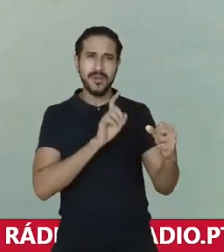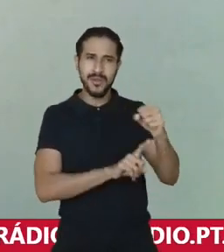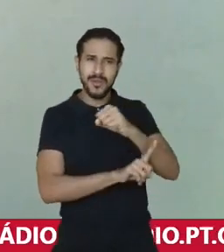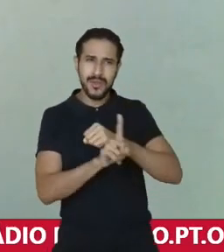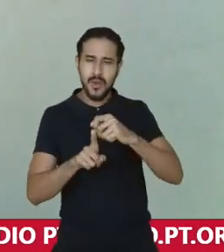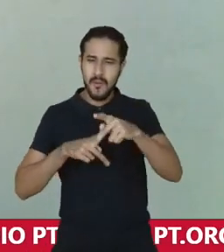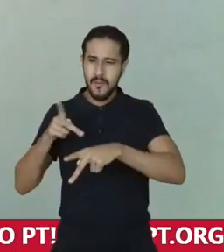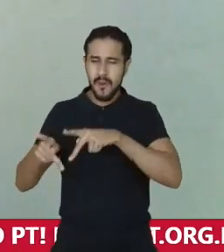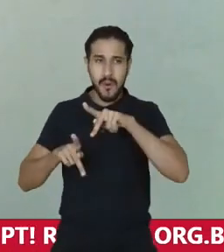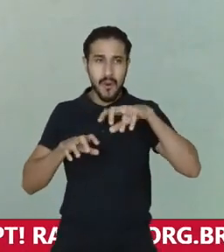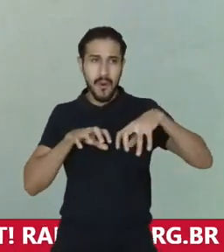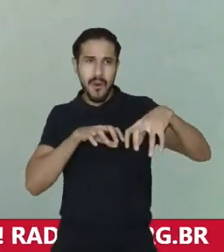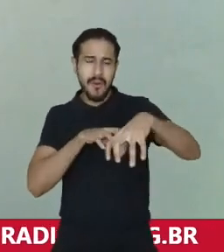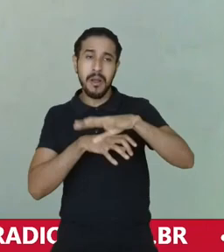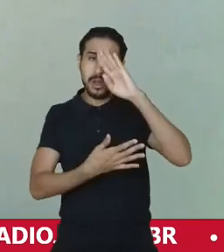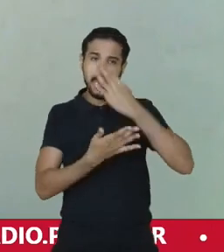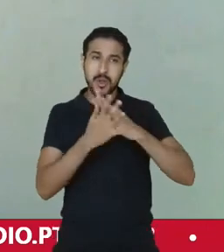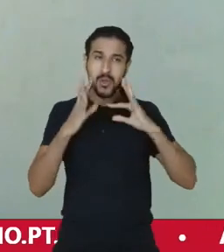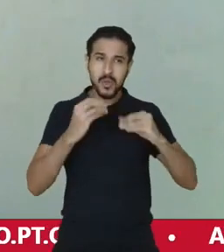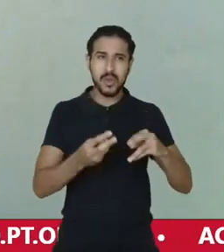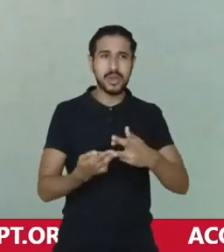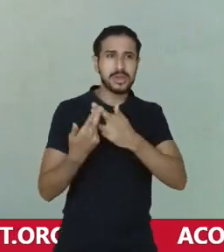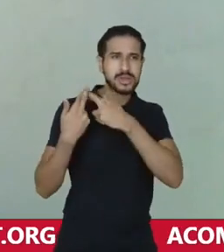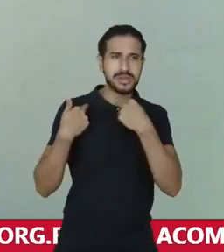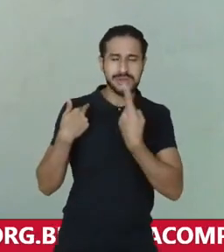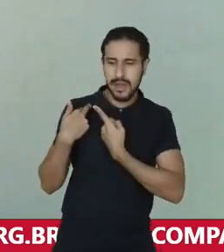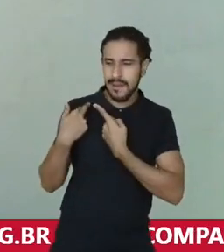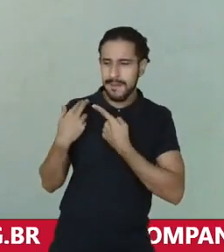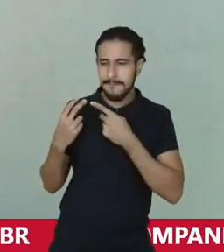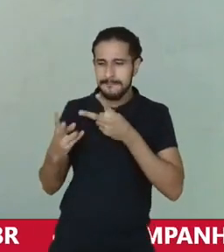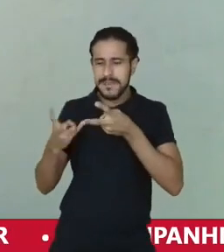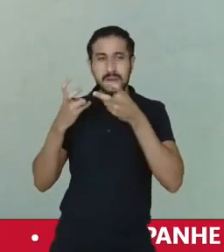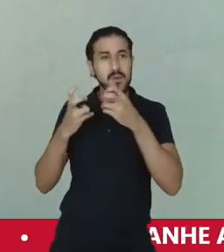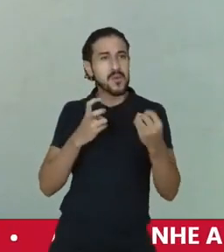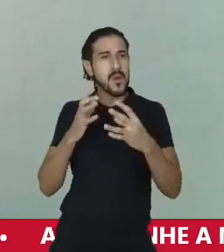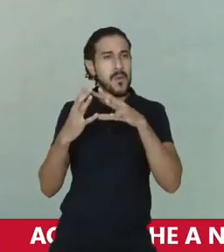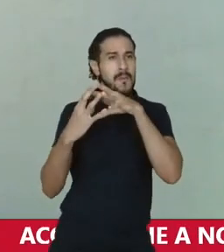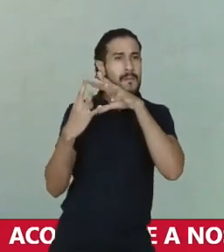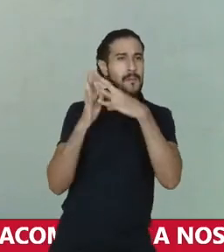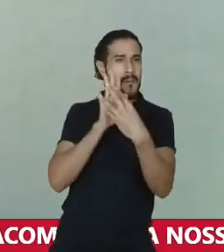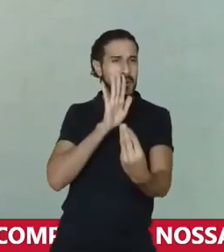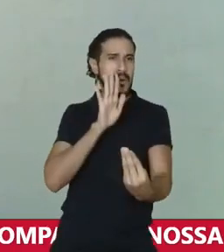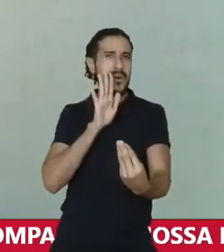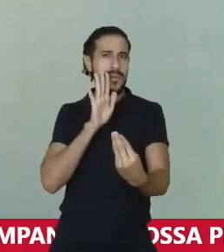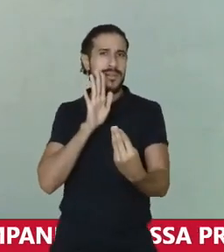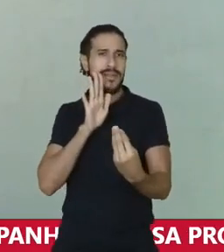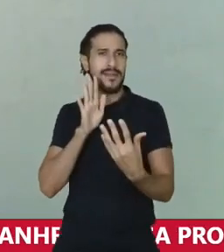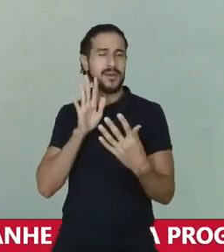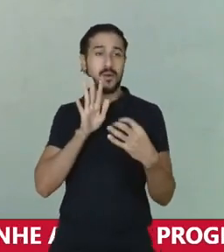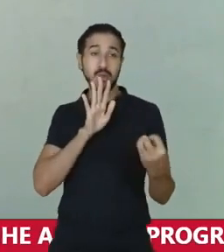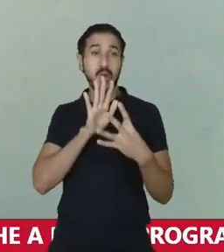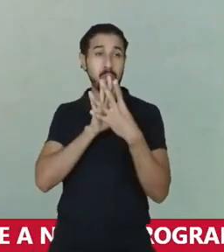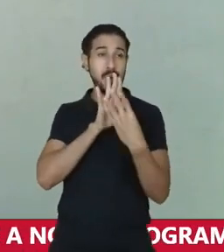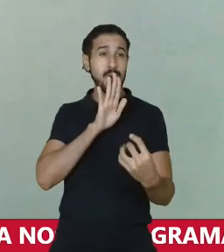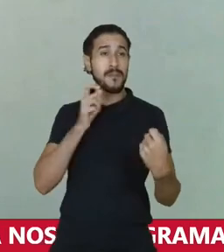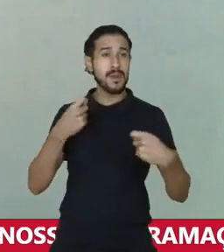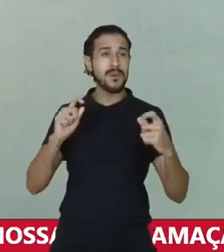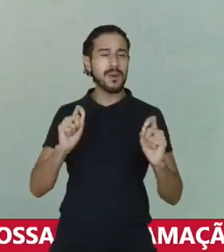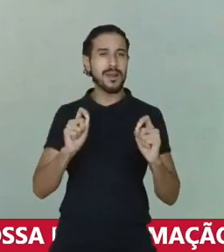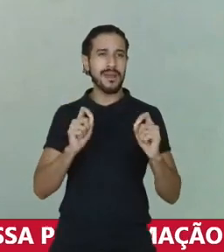esses povos. Eu acho que tudo tem que partir da gente olhar por uma nova narrativa, e essa narrativa ela tem que ser uma